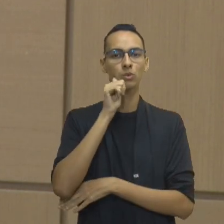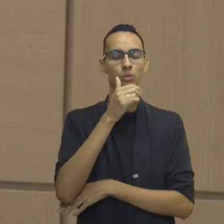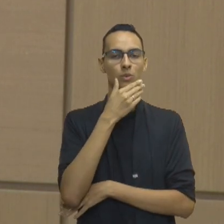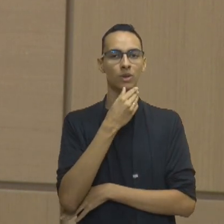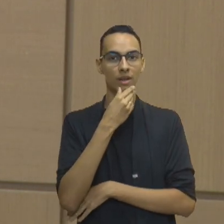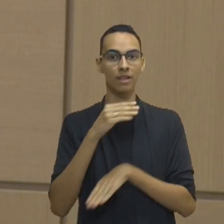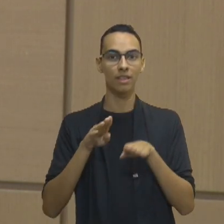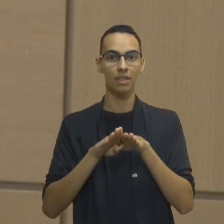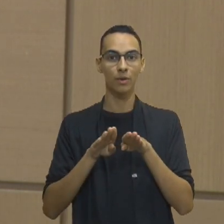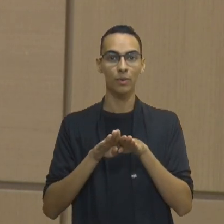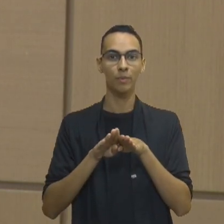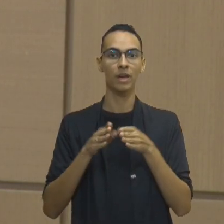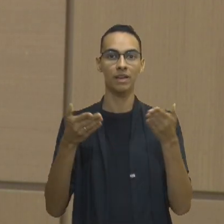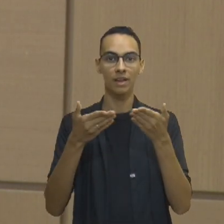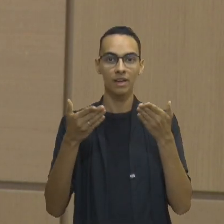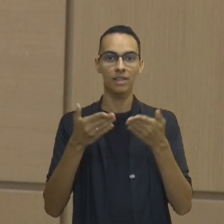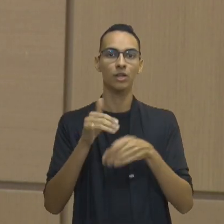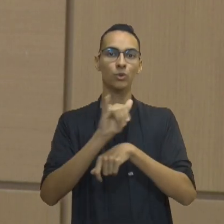pelo canal da UFO.